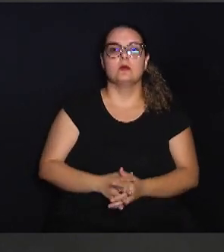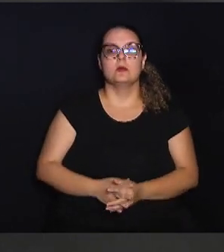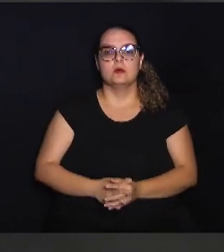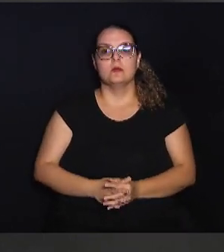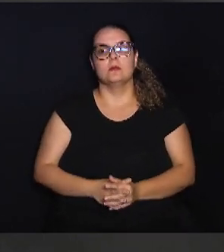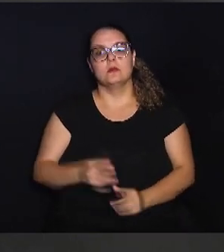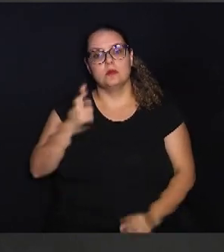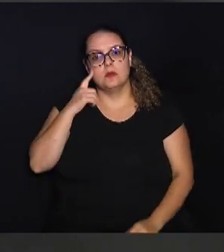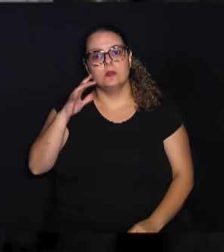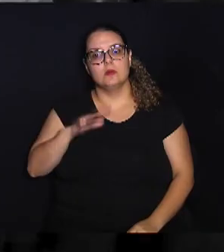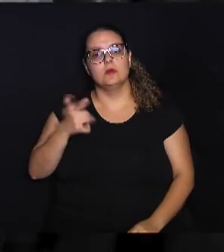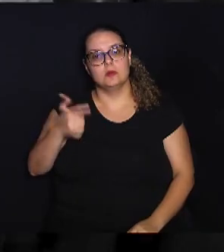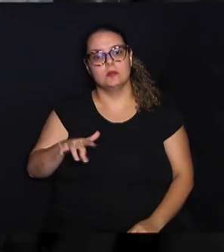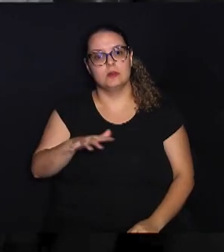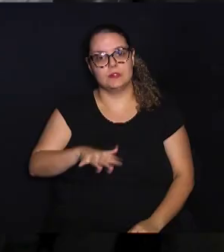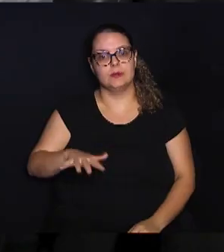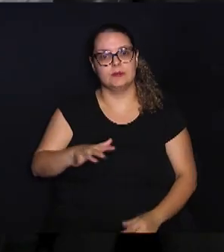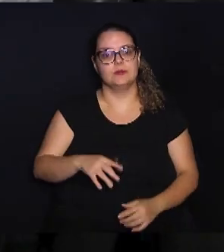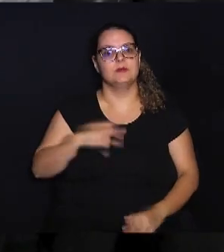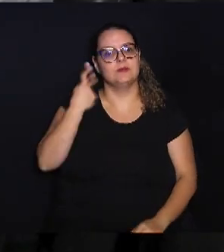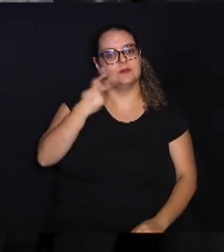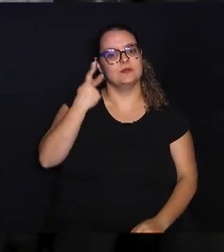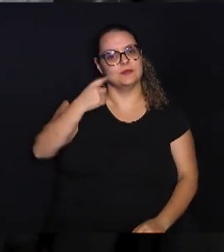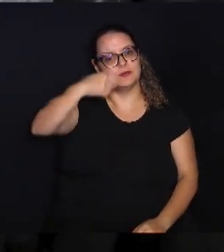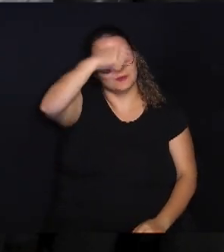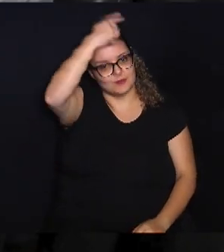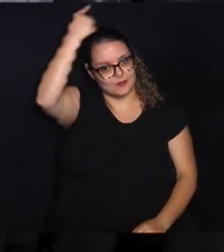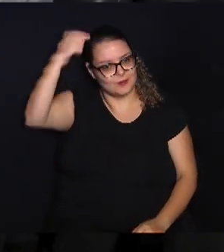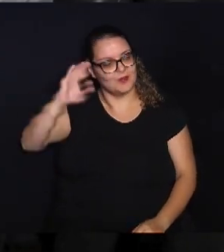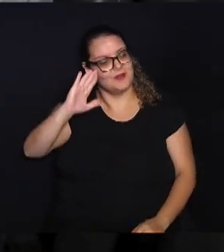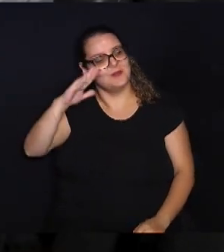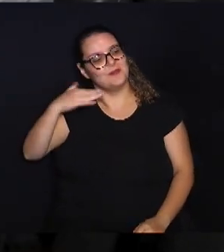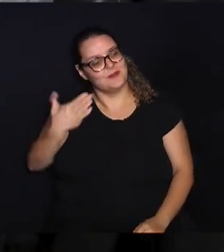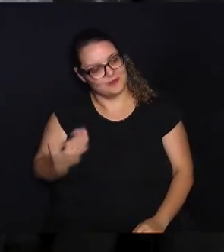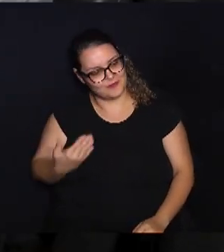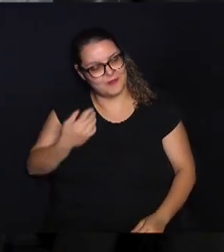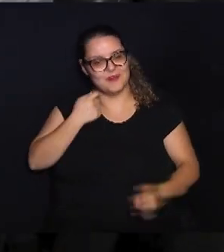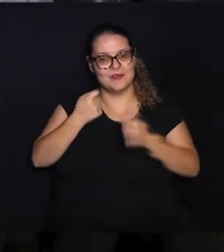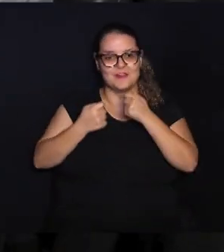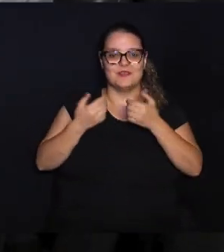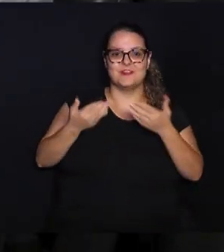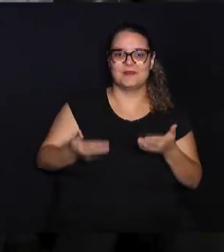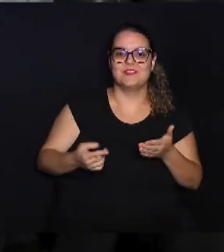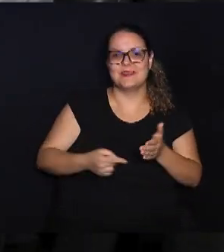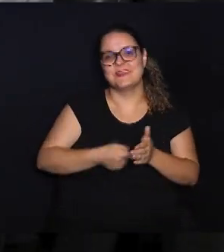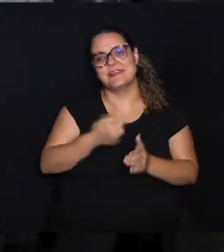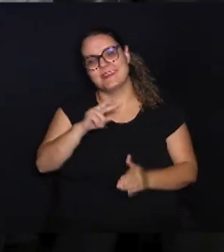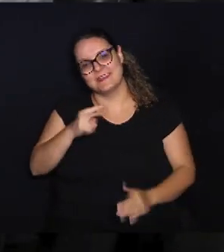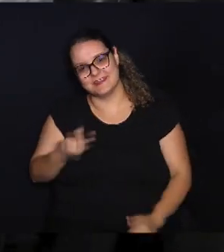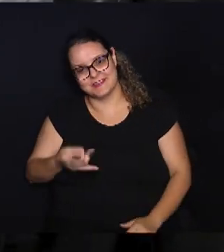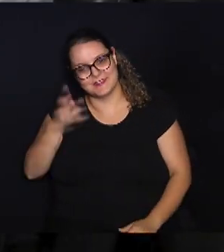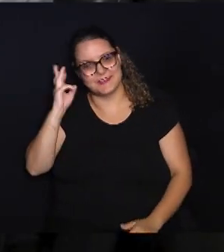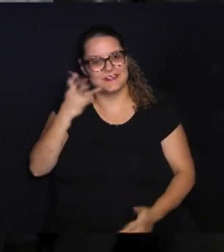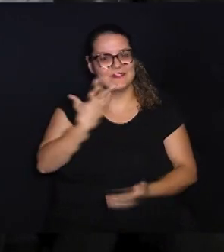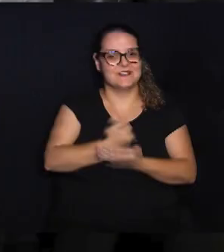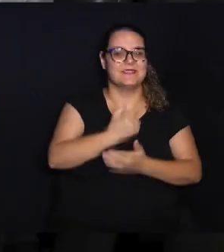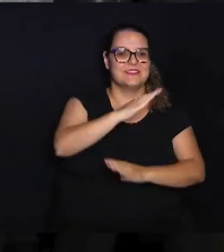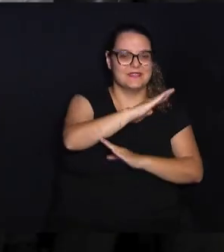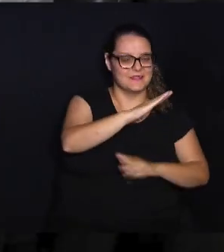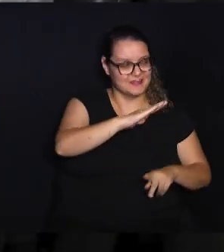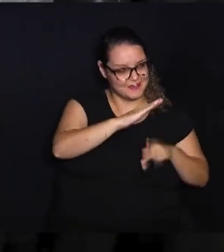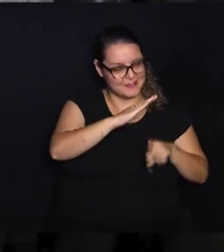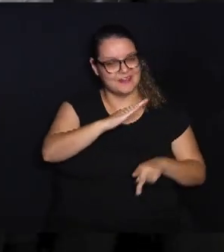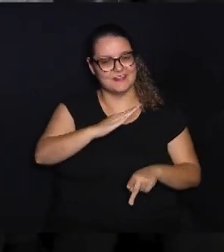ideal, continuar nessa trilha. E vereador Paulo Gaspar, foi uma honra entrevistá-lo aqui na minha primeira vez no podcast Na Casa do Povo,